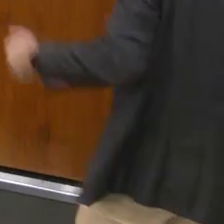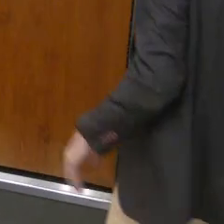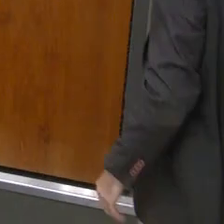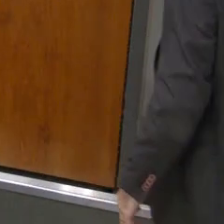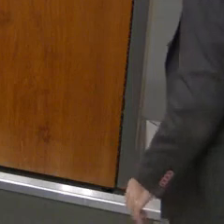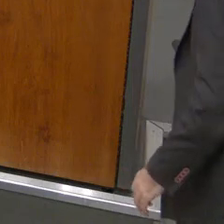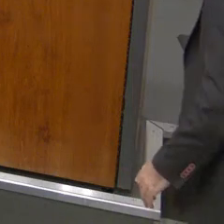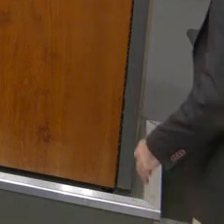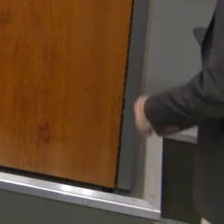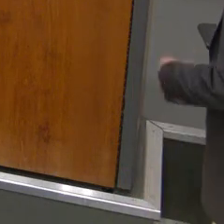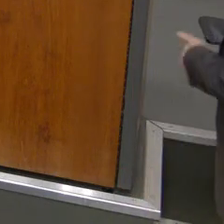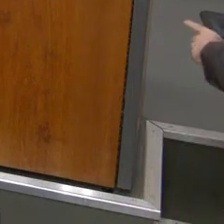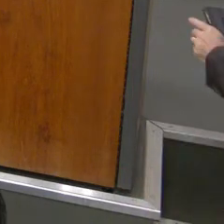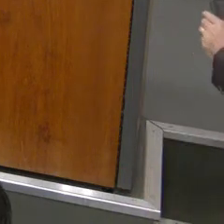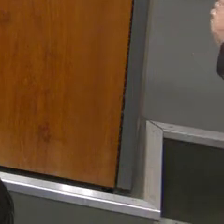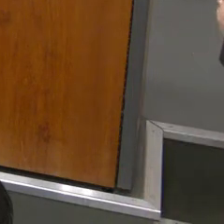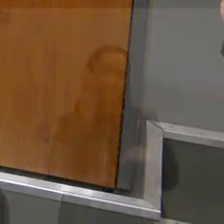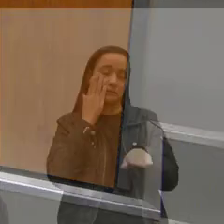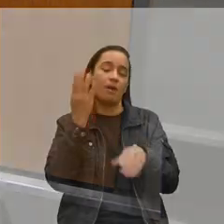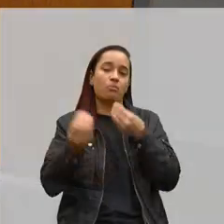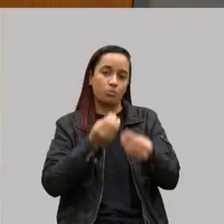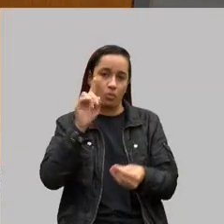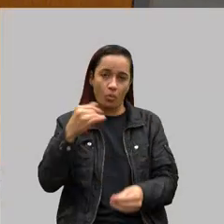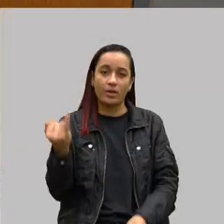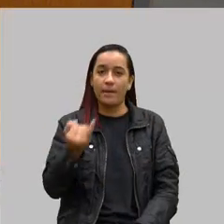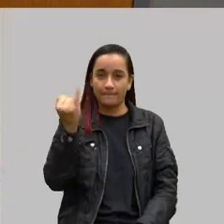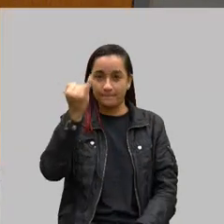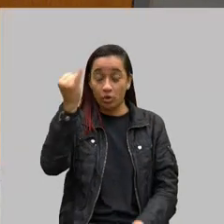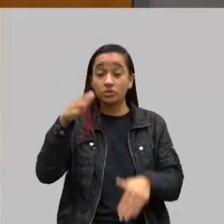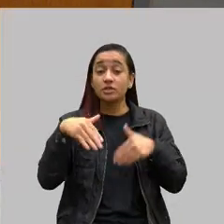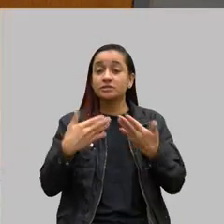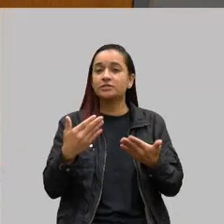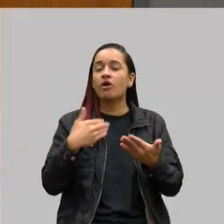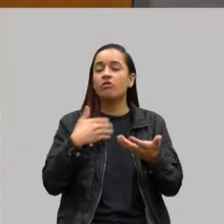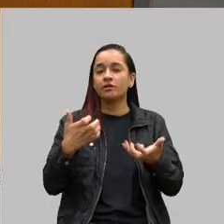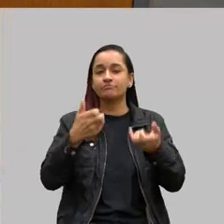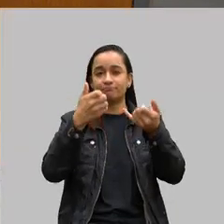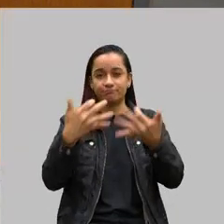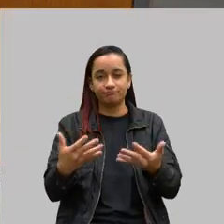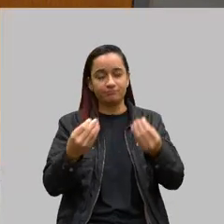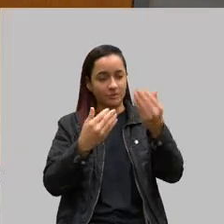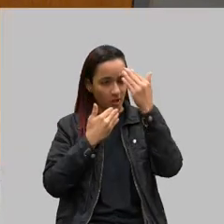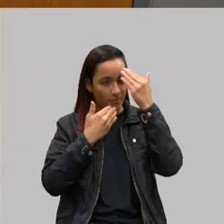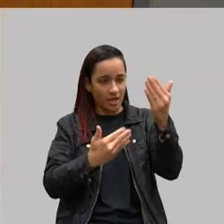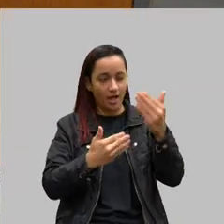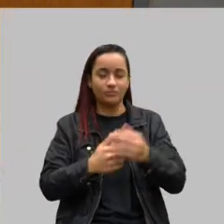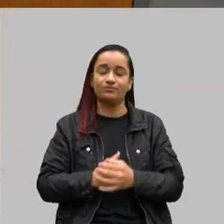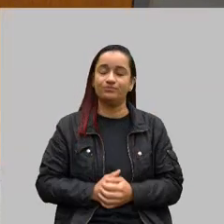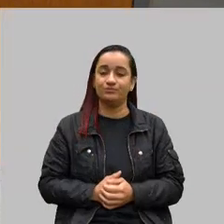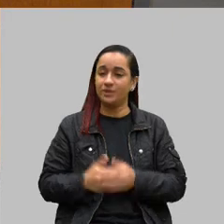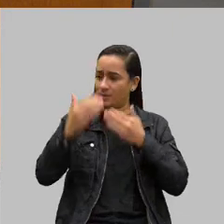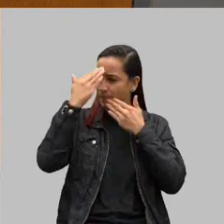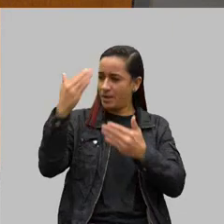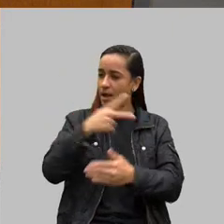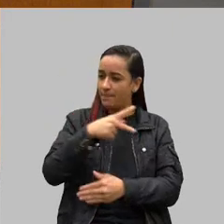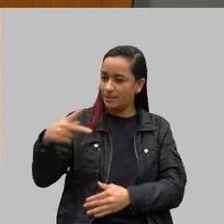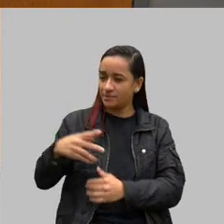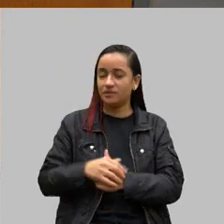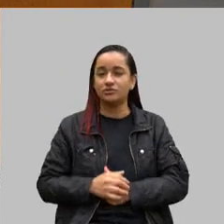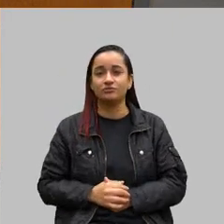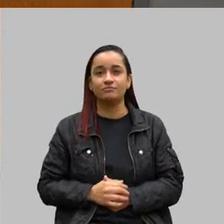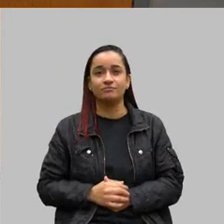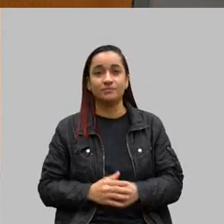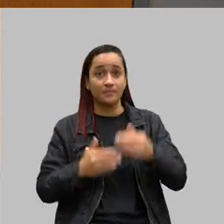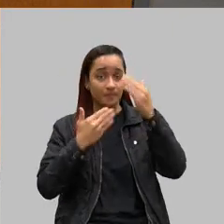base sabemos a importância disso então quero deixar de público aqui esse agradecimento obrigado obrigado Presidente